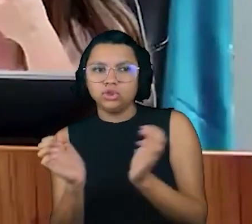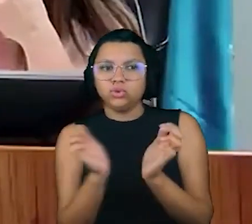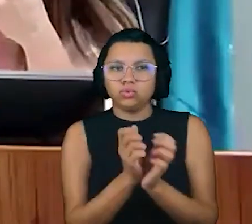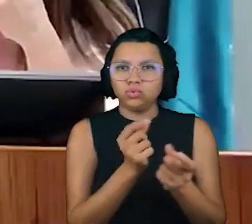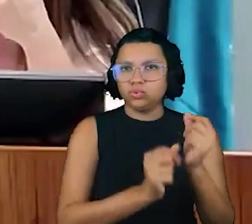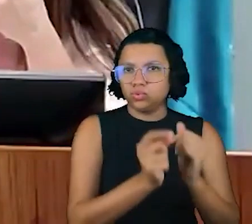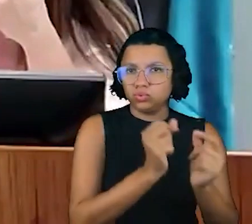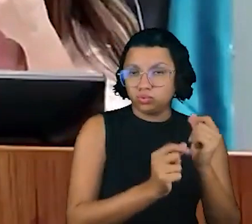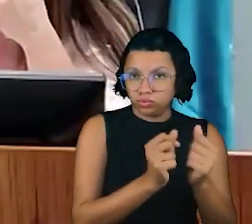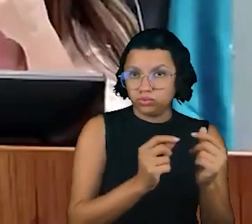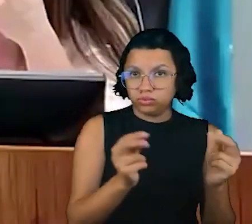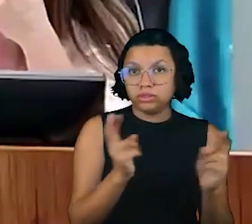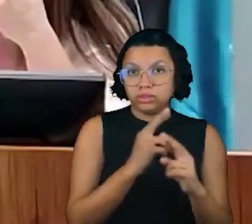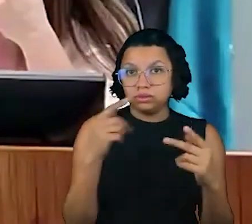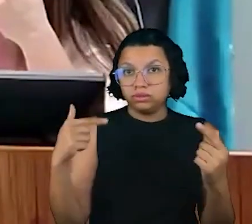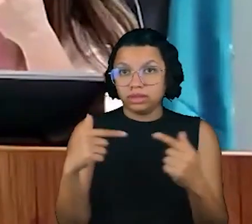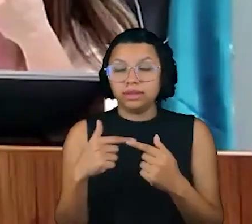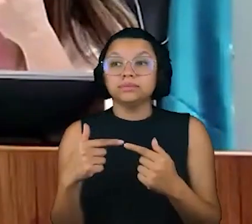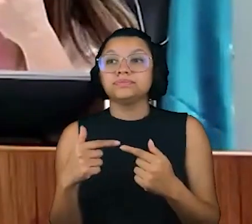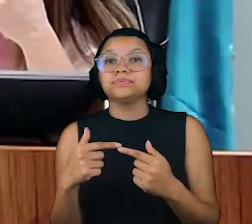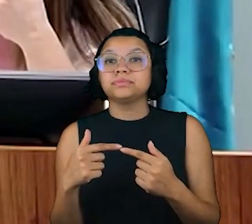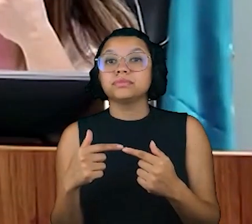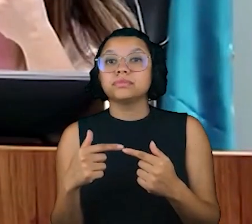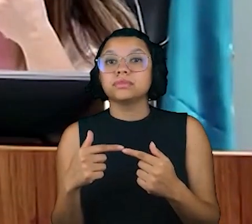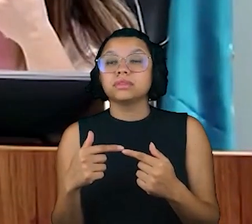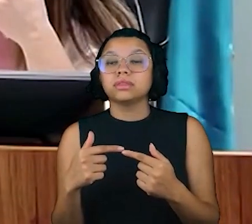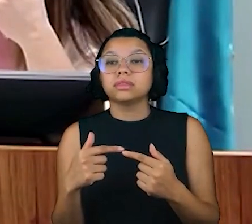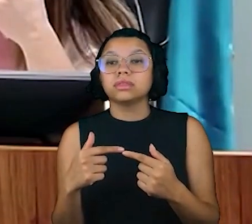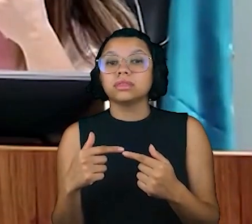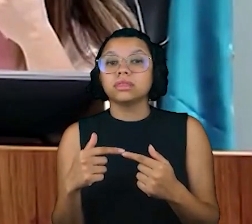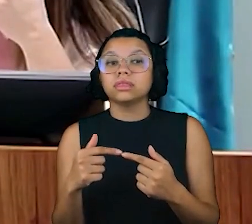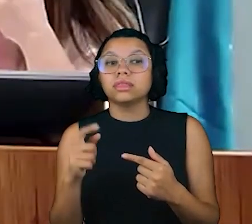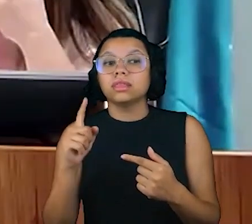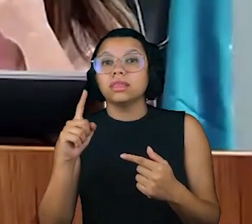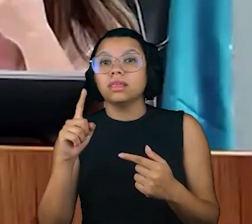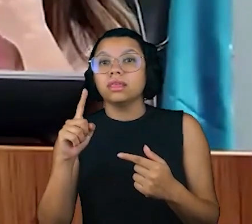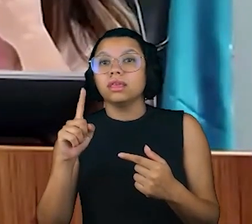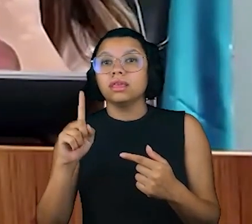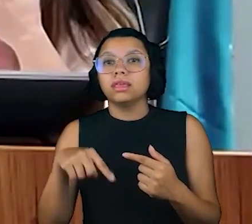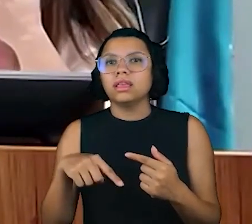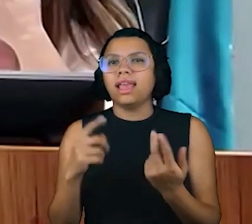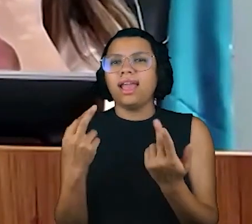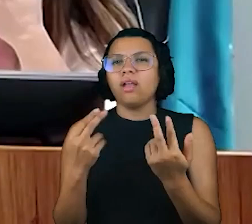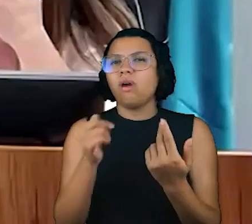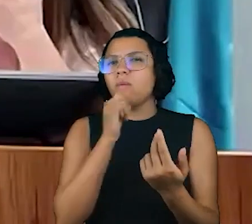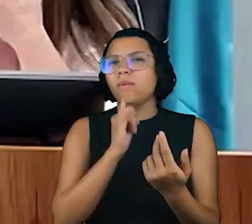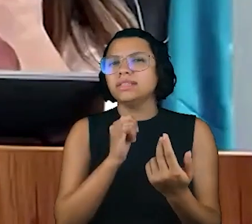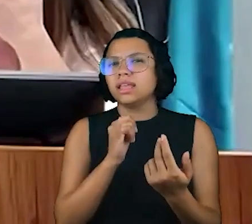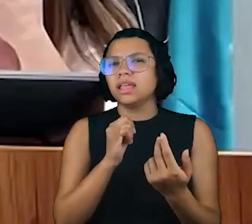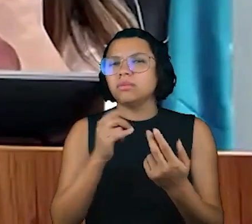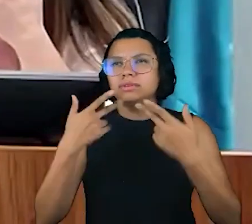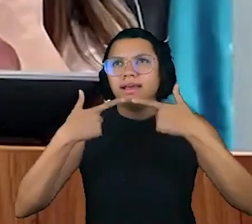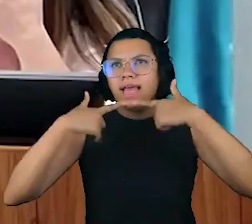né, envolvido, que seria uma espécie de laranja, né, na